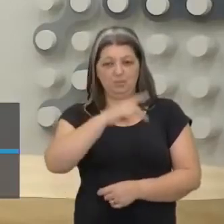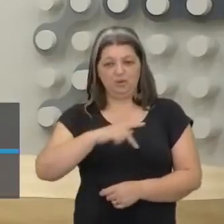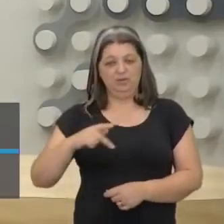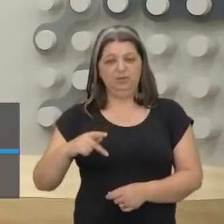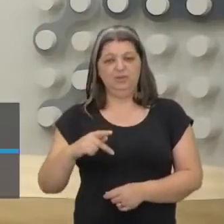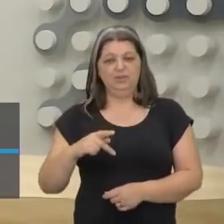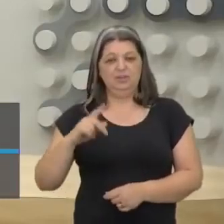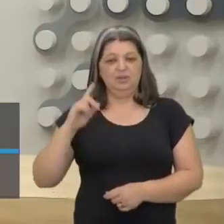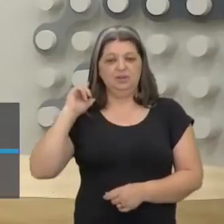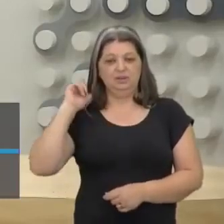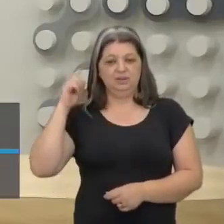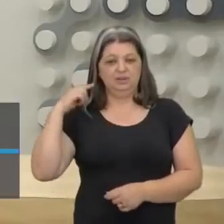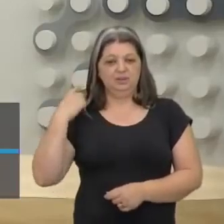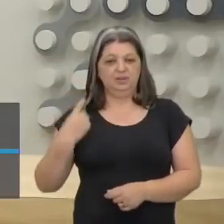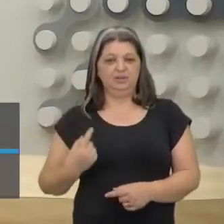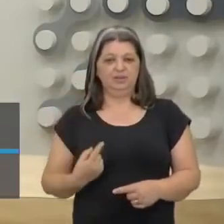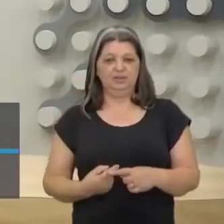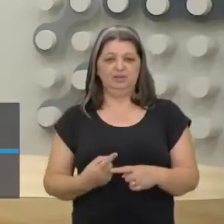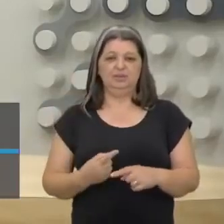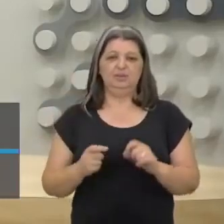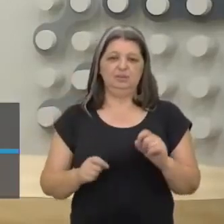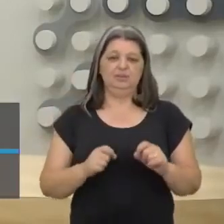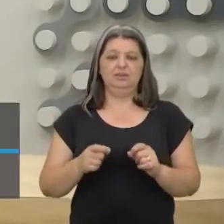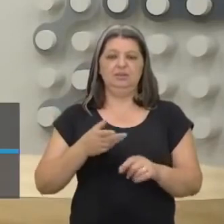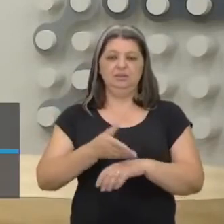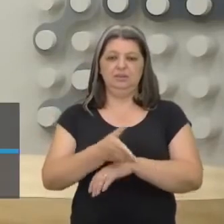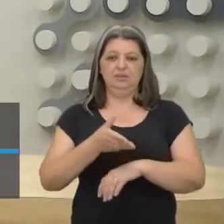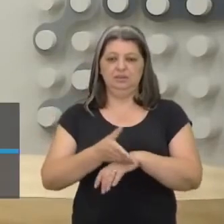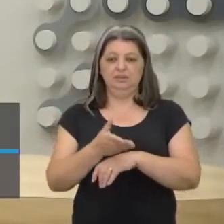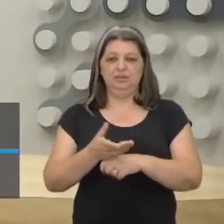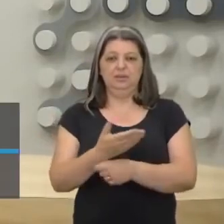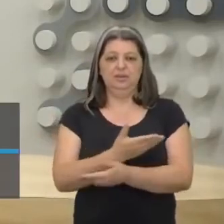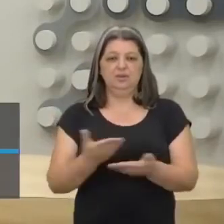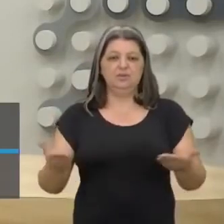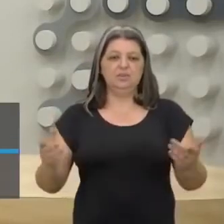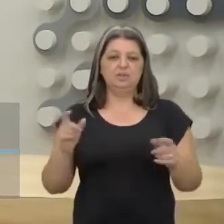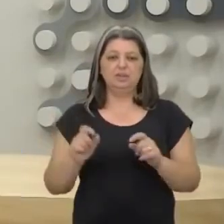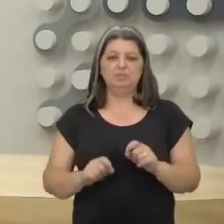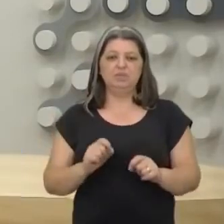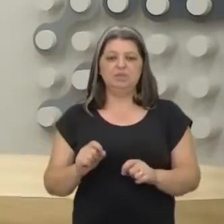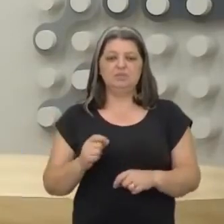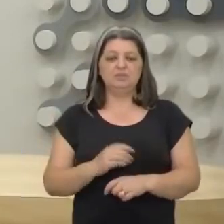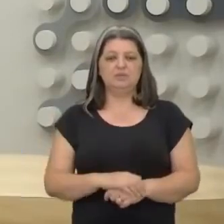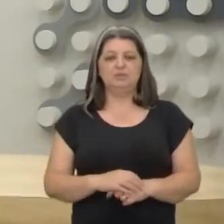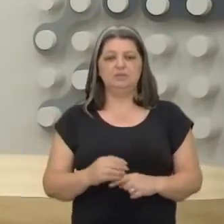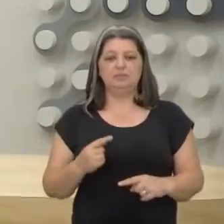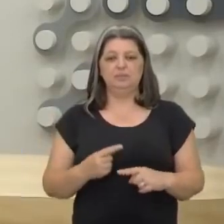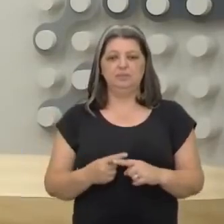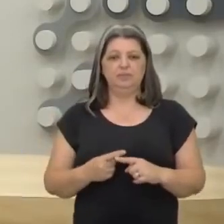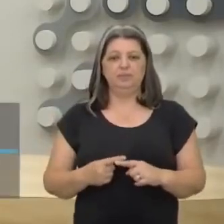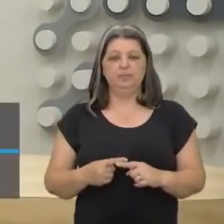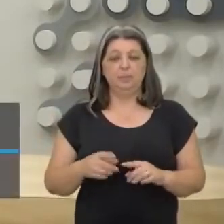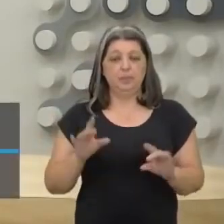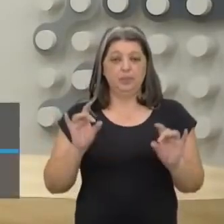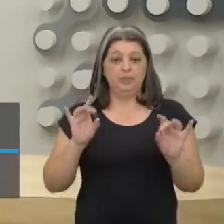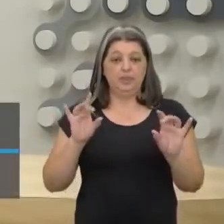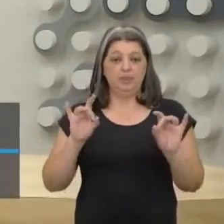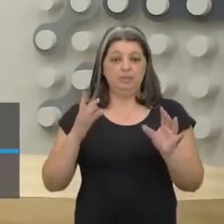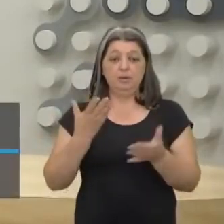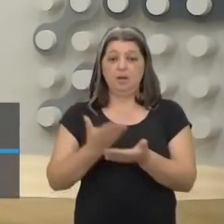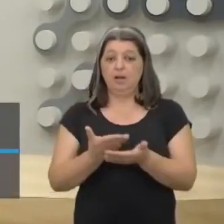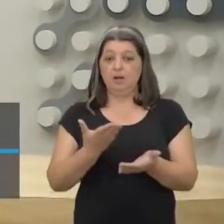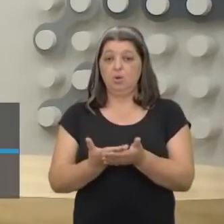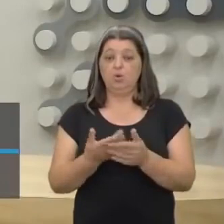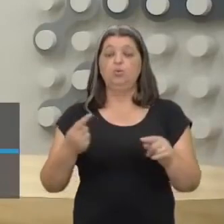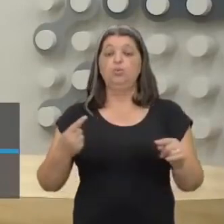Tayane, estarei acompanhando a participação de vocês aqui no chat e também ministrando excepcionalmente essa aula hoje,